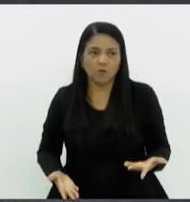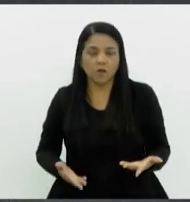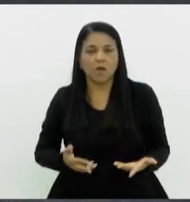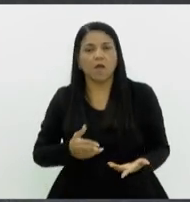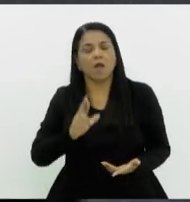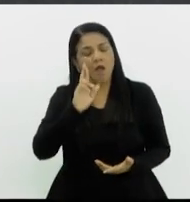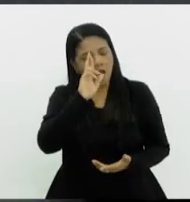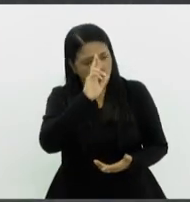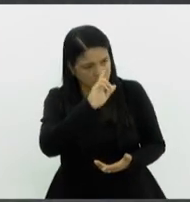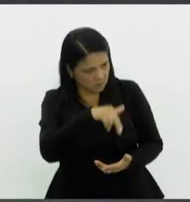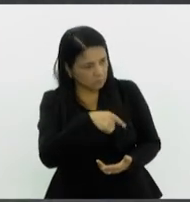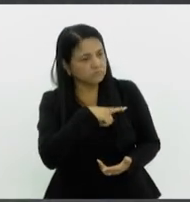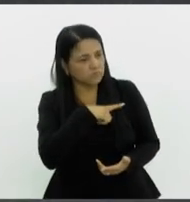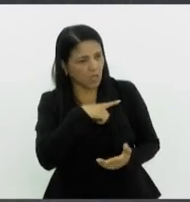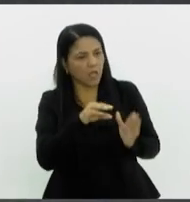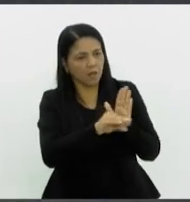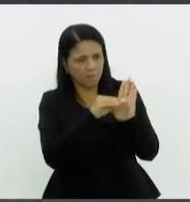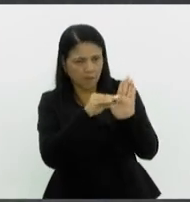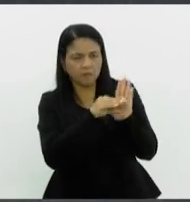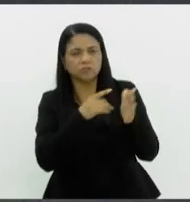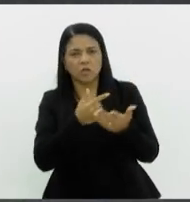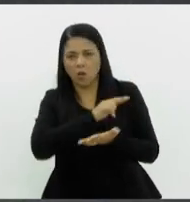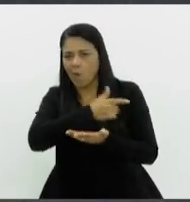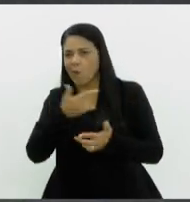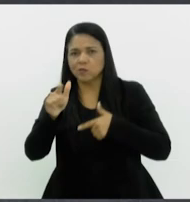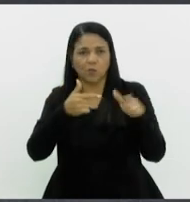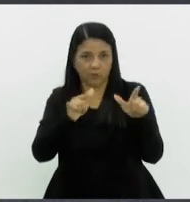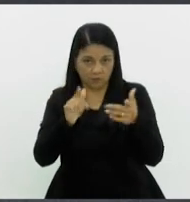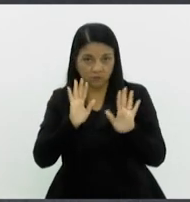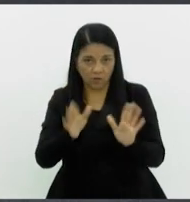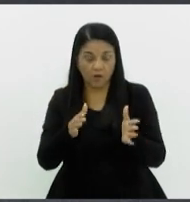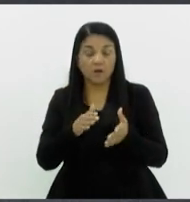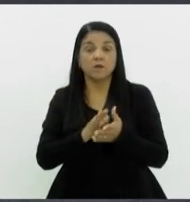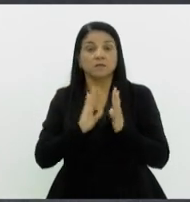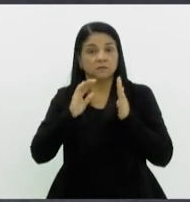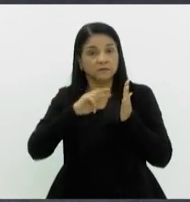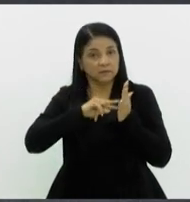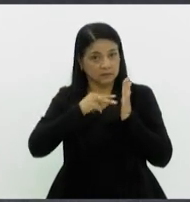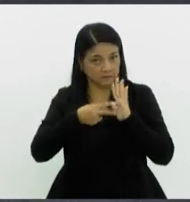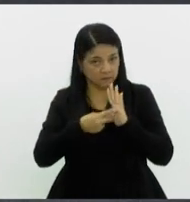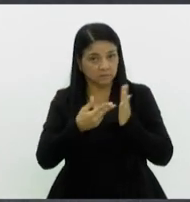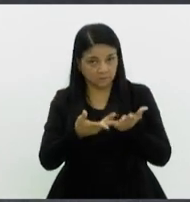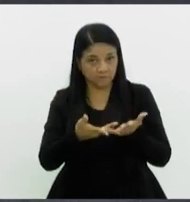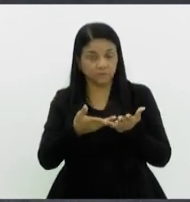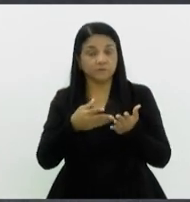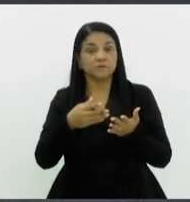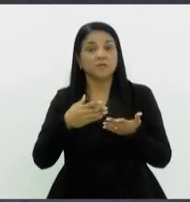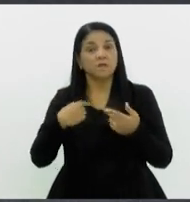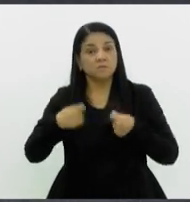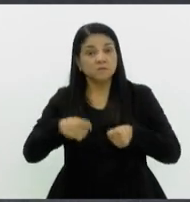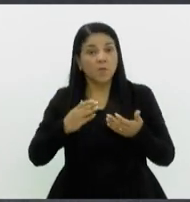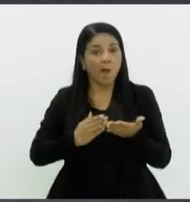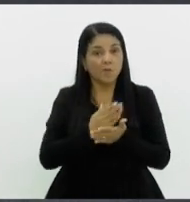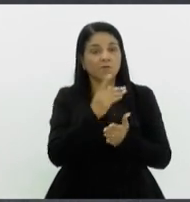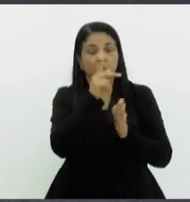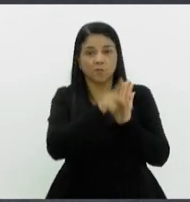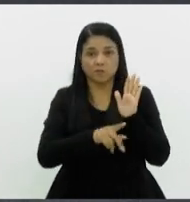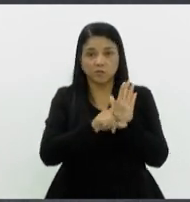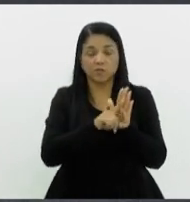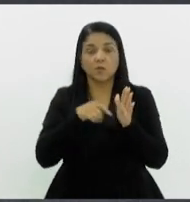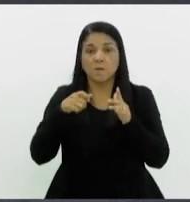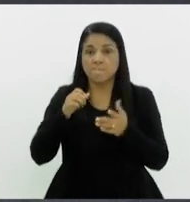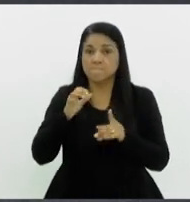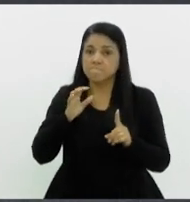razão, já há outras emendas nesse sentido. Agora, o importante é a gente aprovar isso e pressionar para sair o